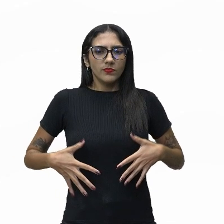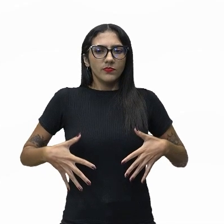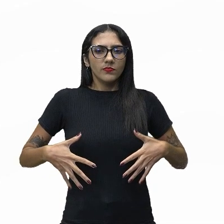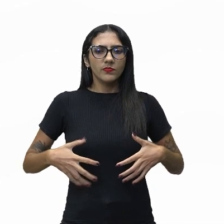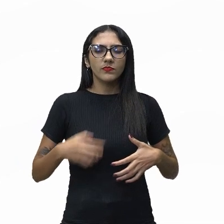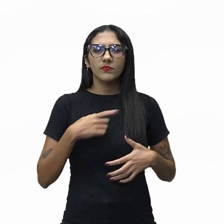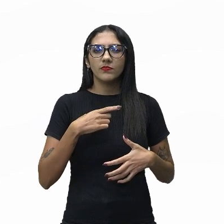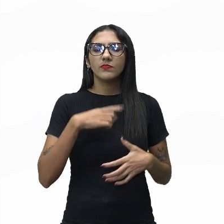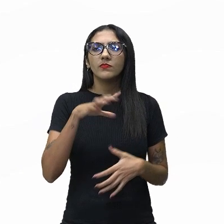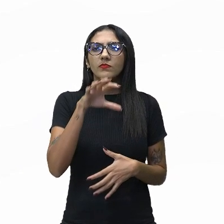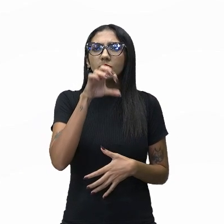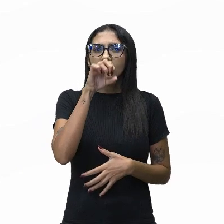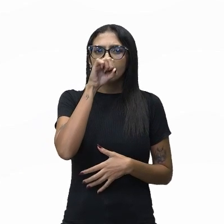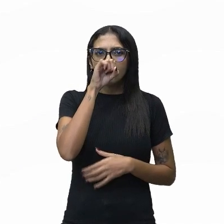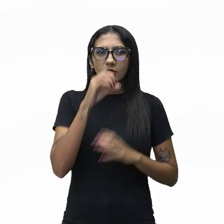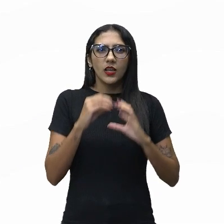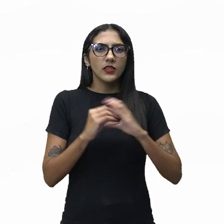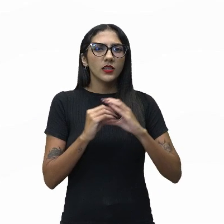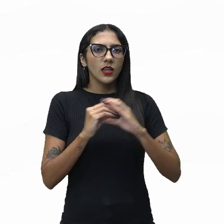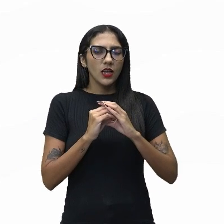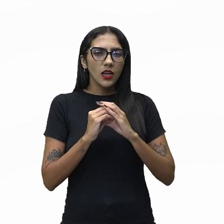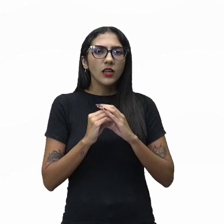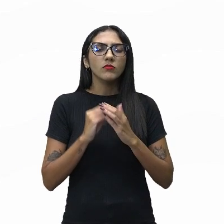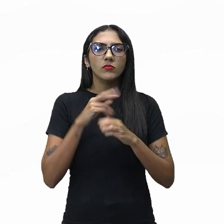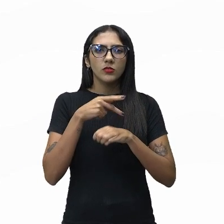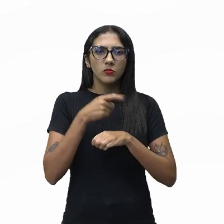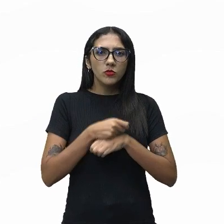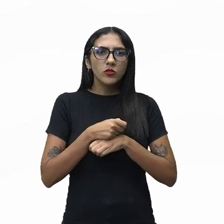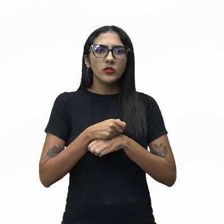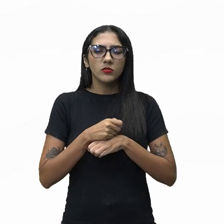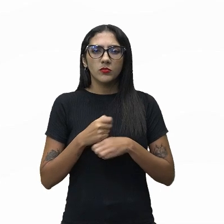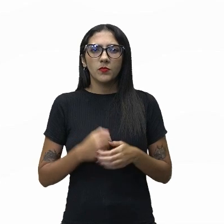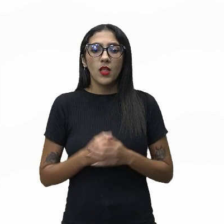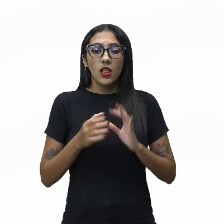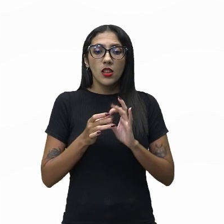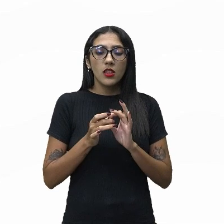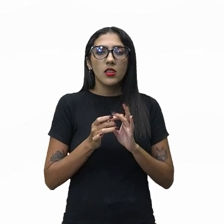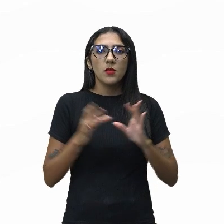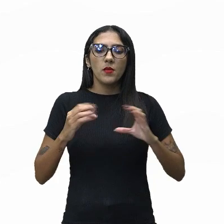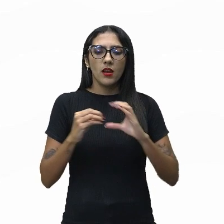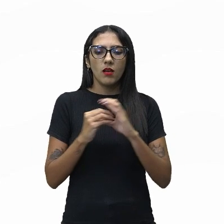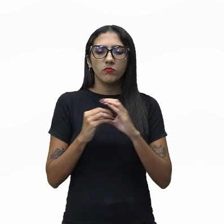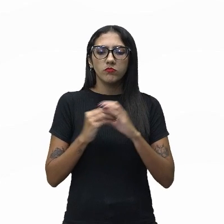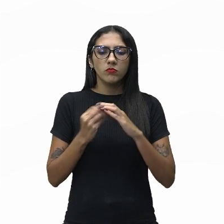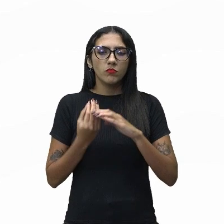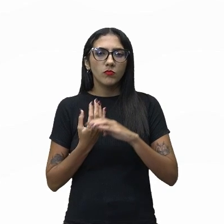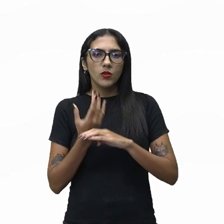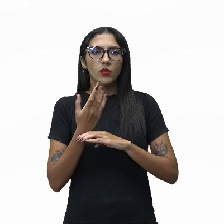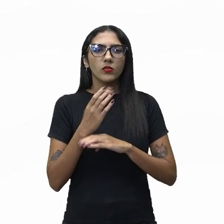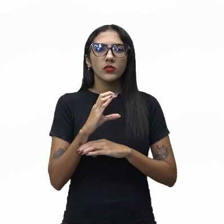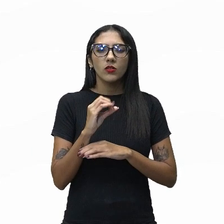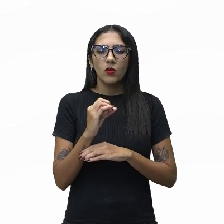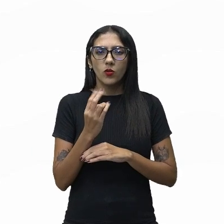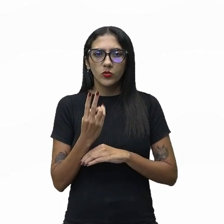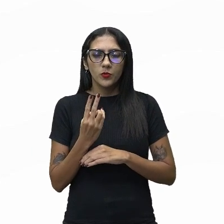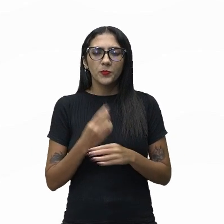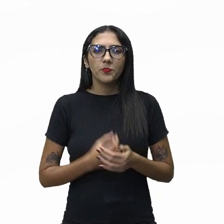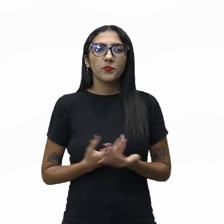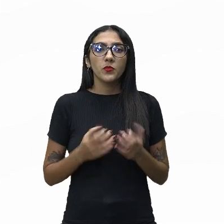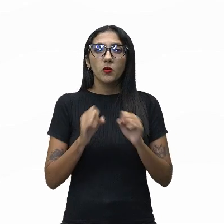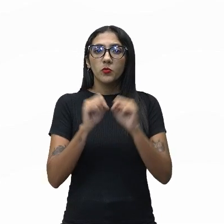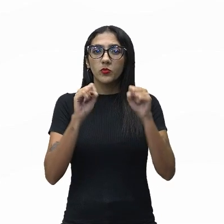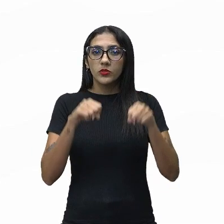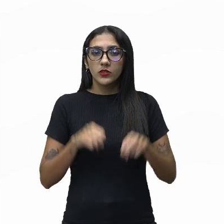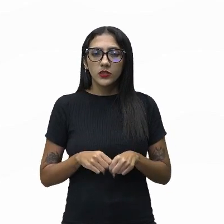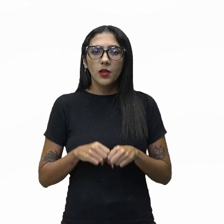entrar oxigênio nas células e vai sair gás carbônico dessas células também, né? Então, o sistema respiratório